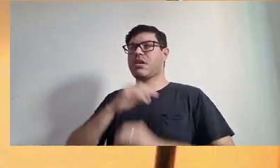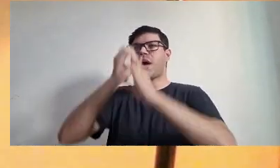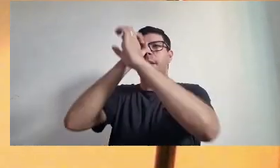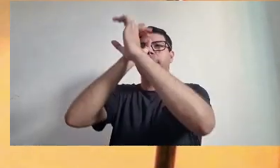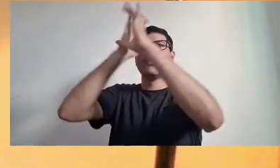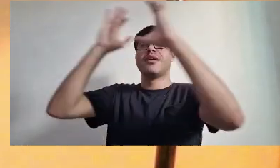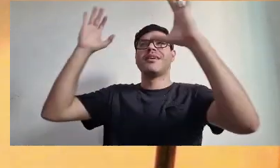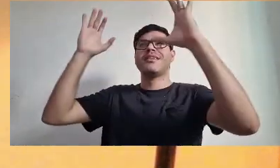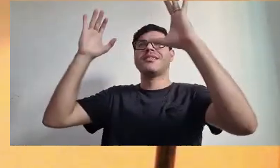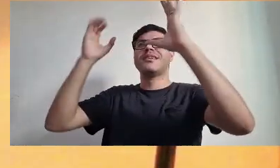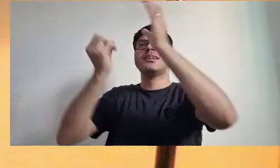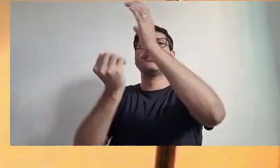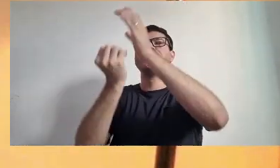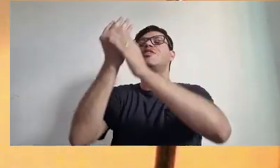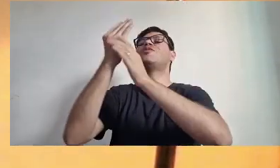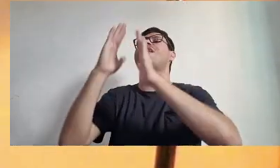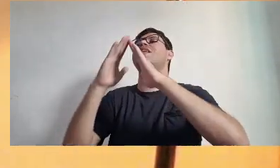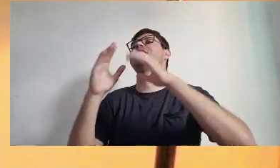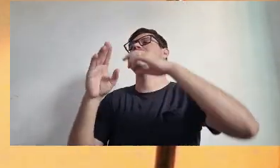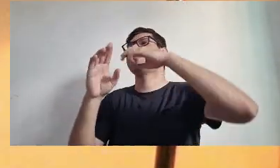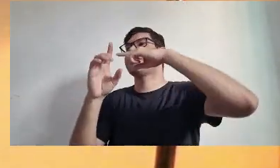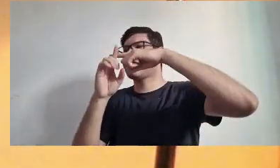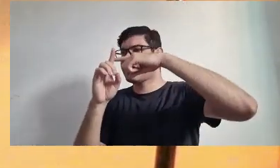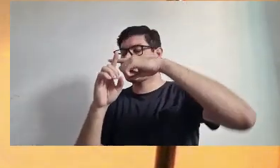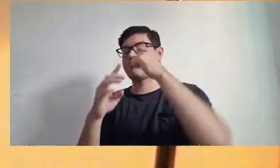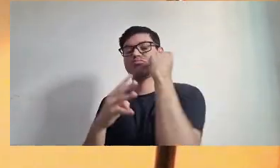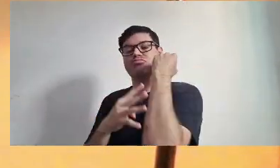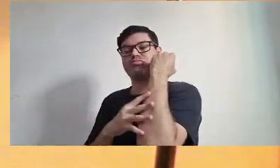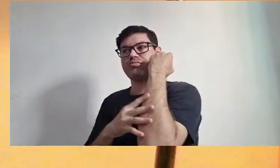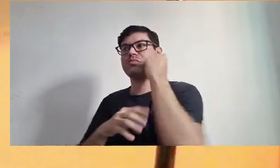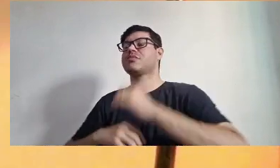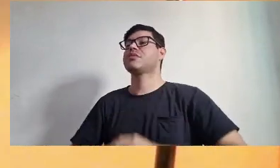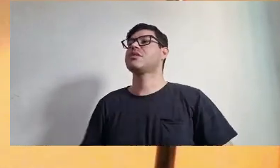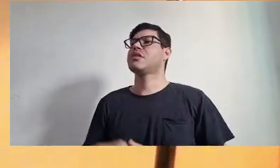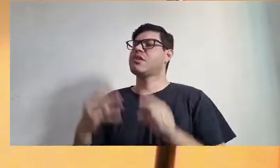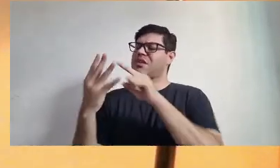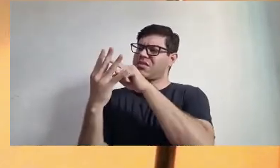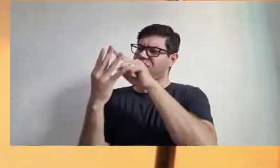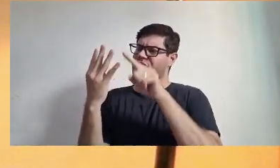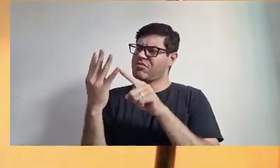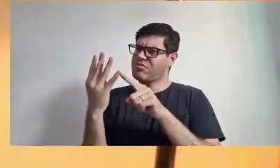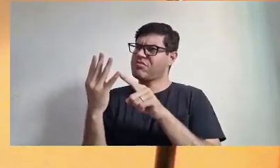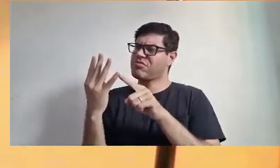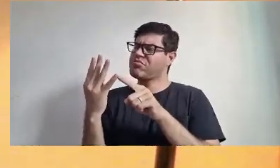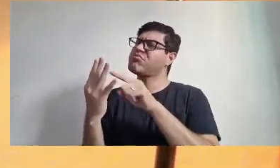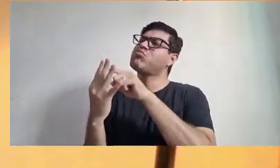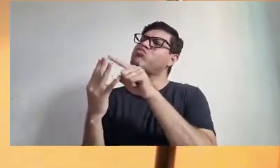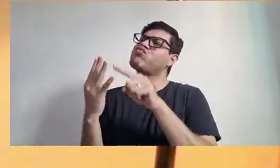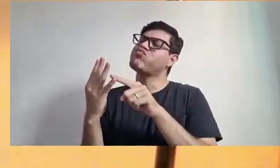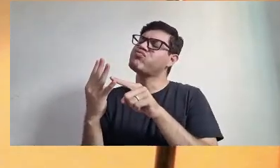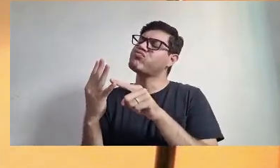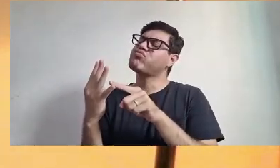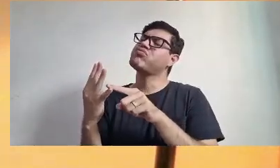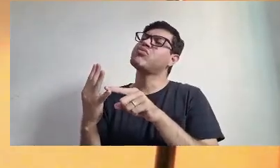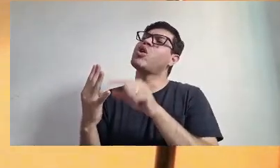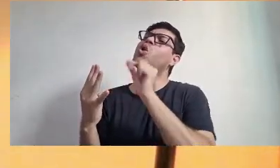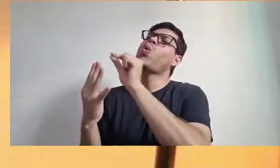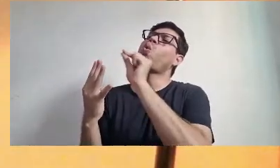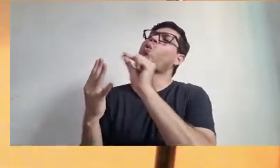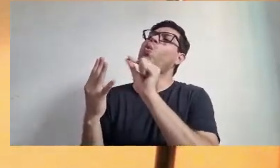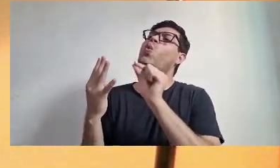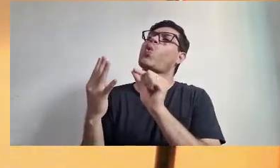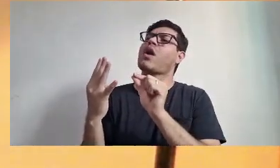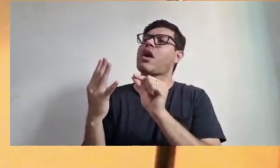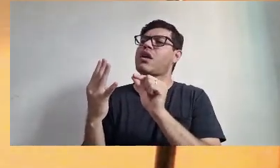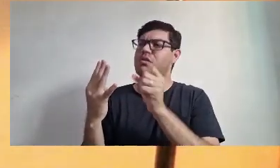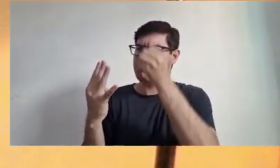Evangelho Quadrangular. São 4 quadrangular, 4. 4. O senhor explica para mim, para o